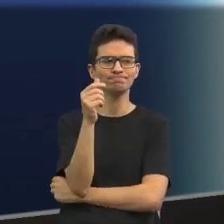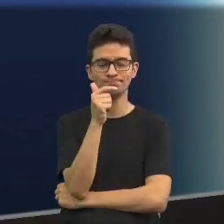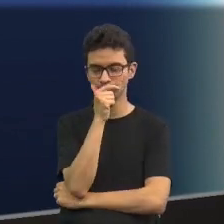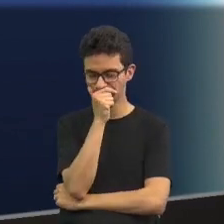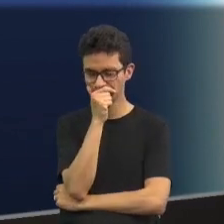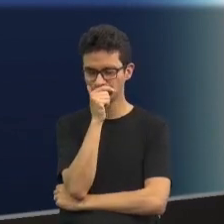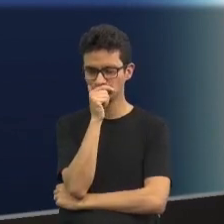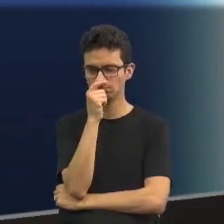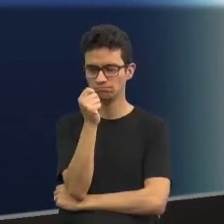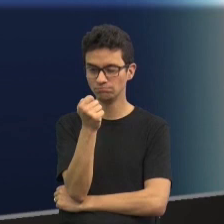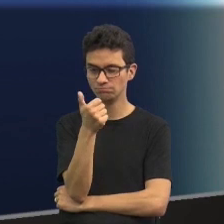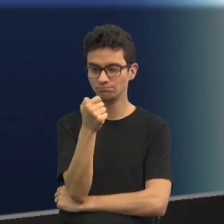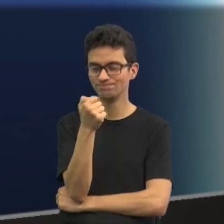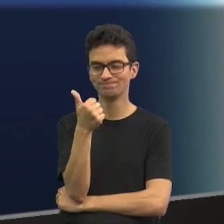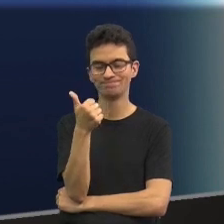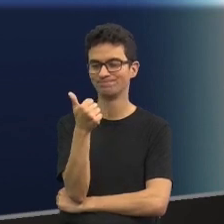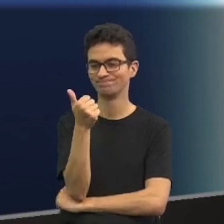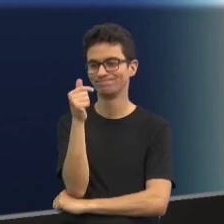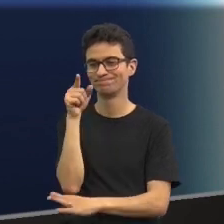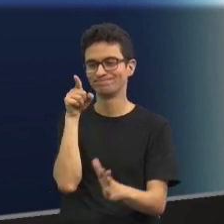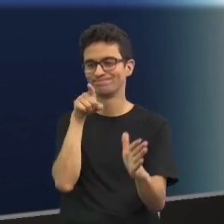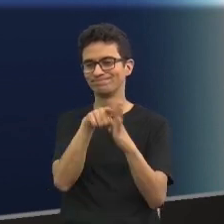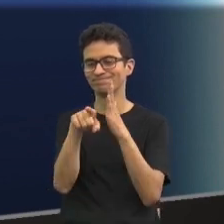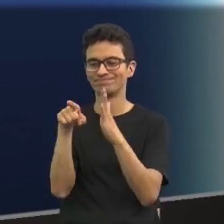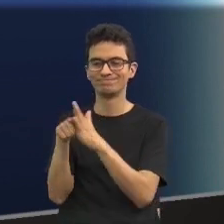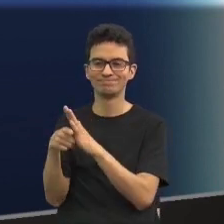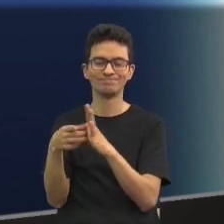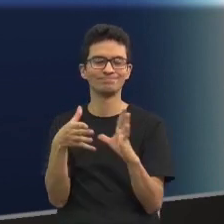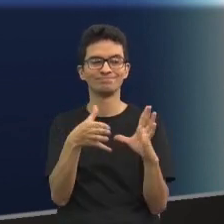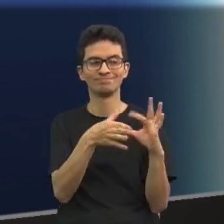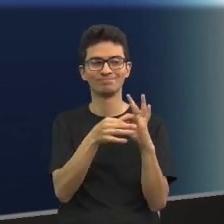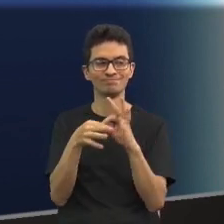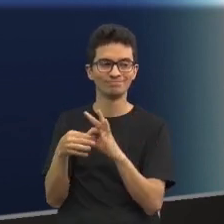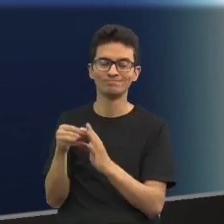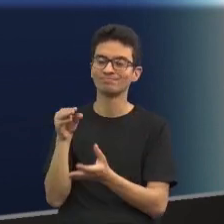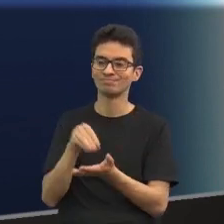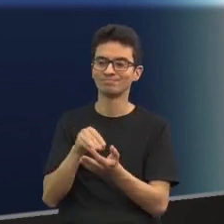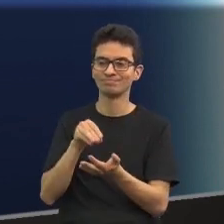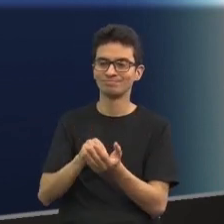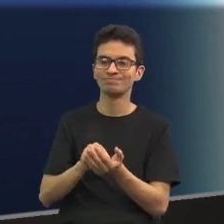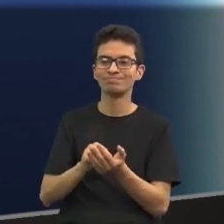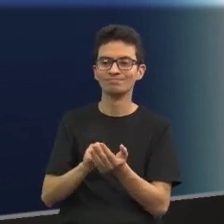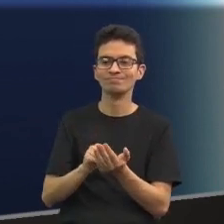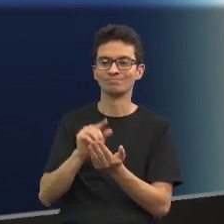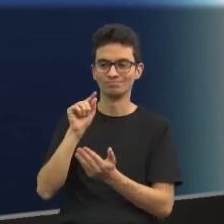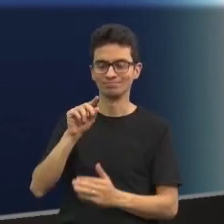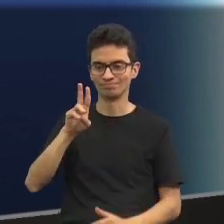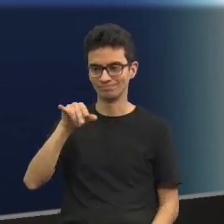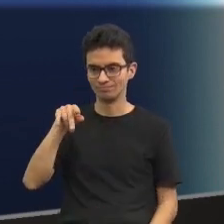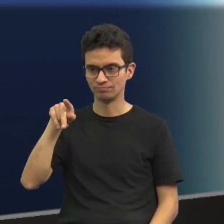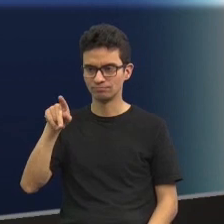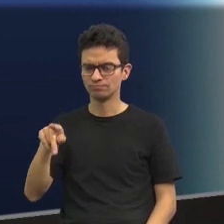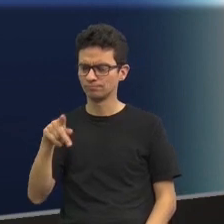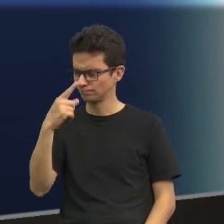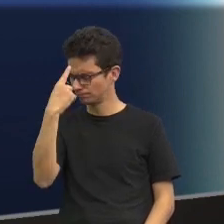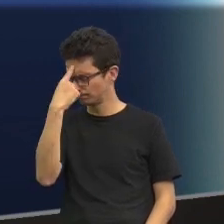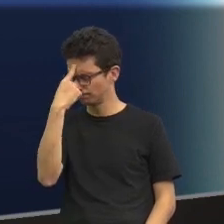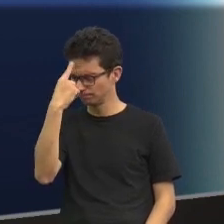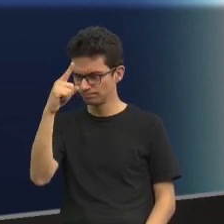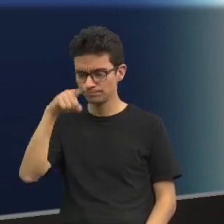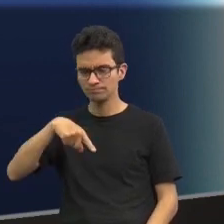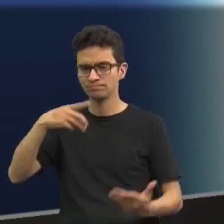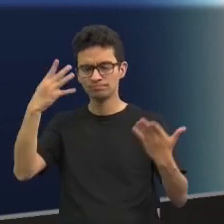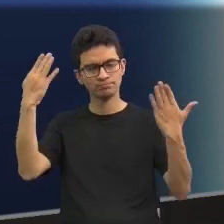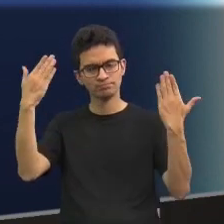questões sem contextualização da prova da unesp é falamos há sequer a matemática pura